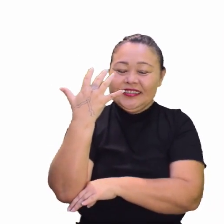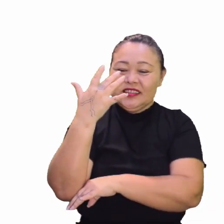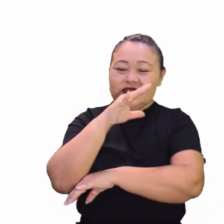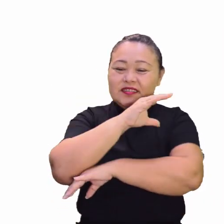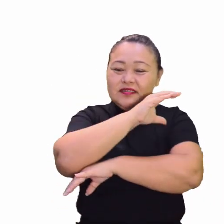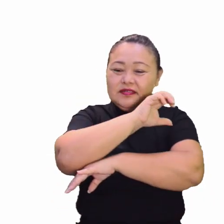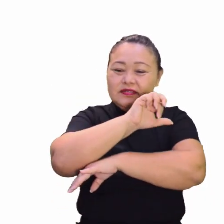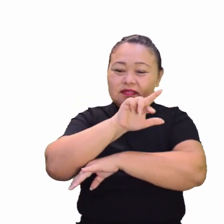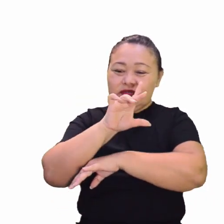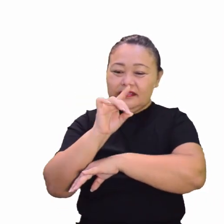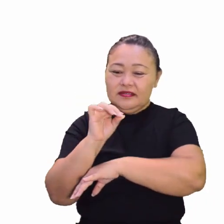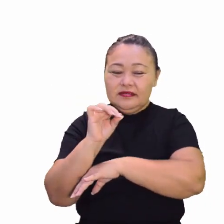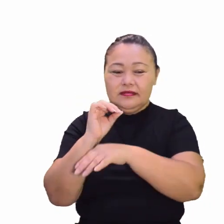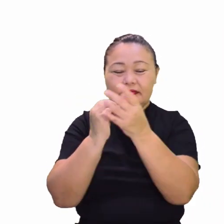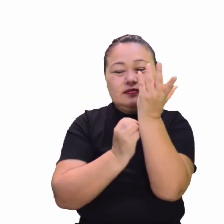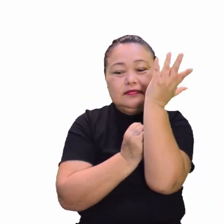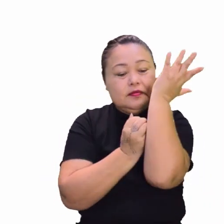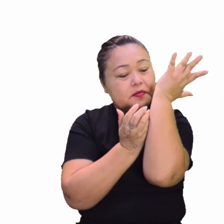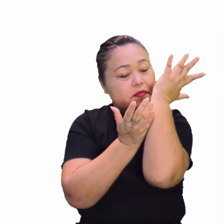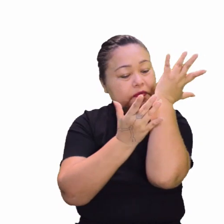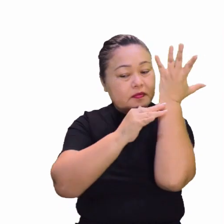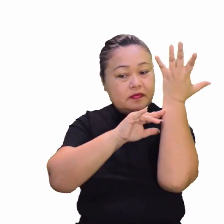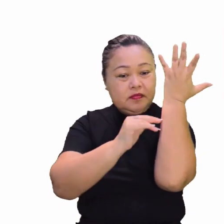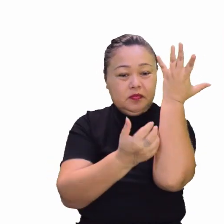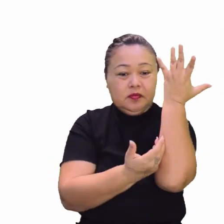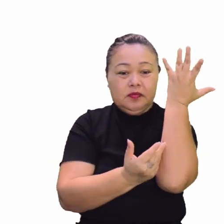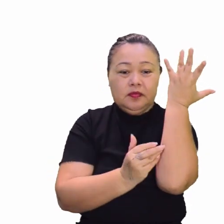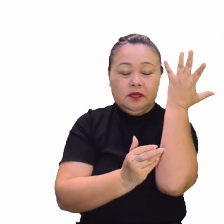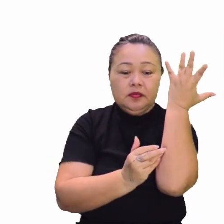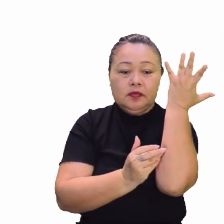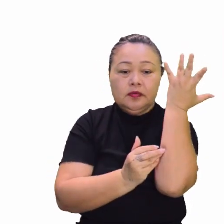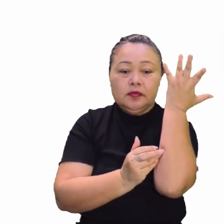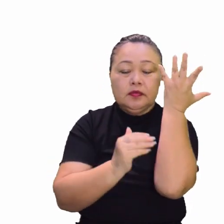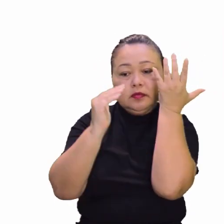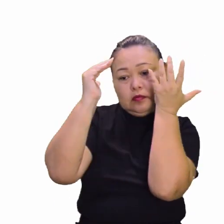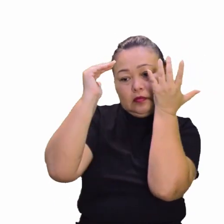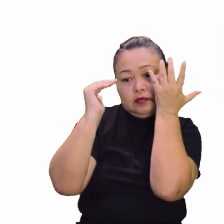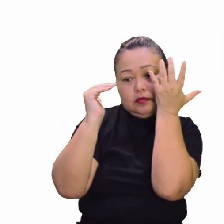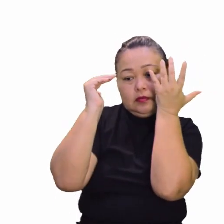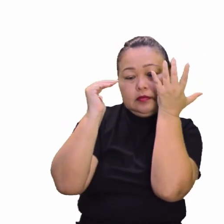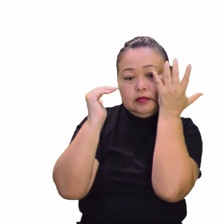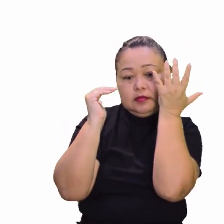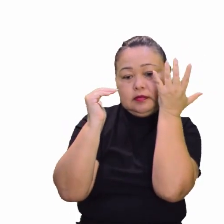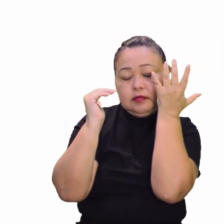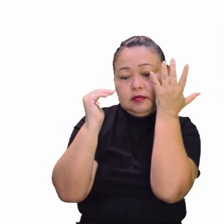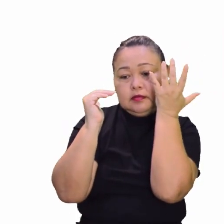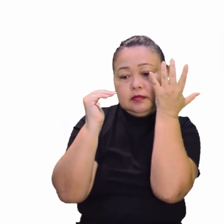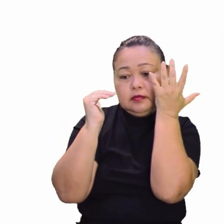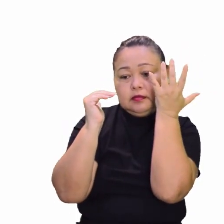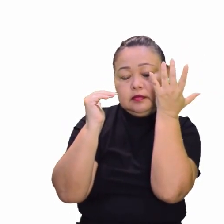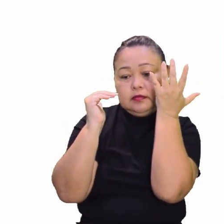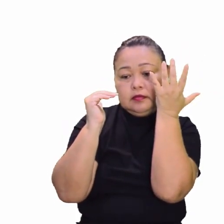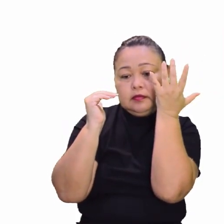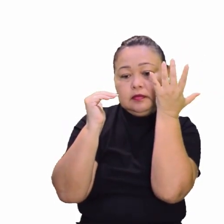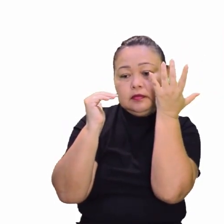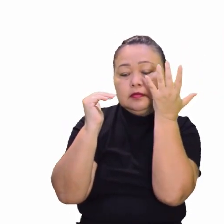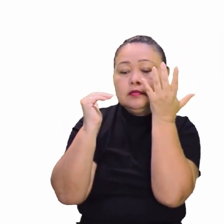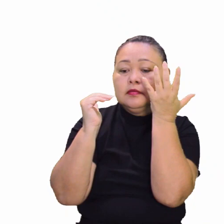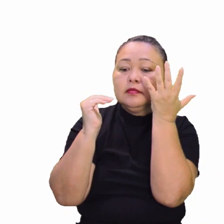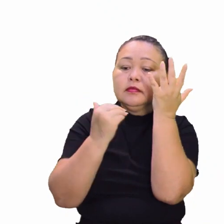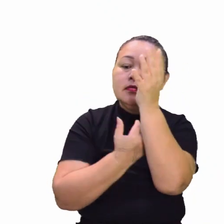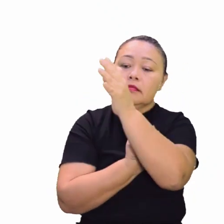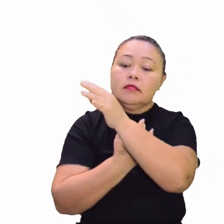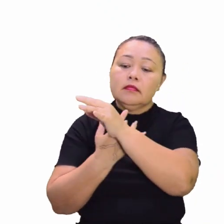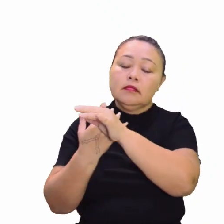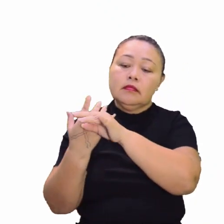cerrados. Muito bem, troncos muito distorcidos, tá? E olha só que elas são bem mais baixas do que a